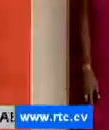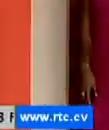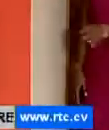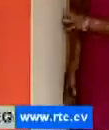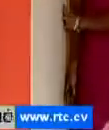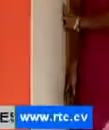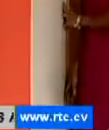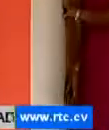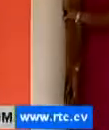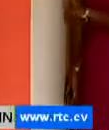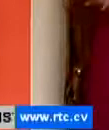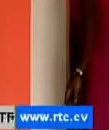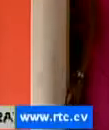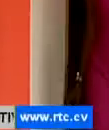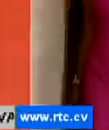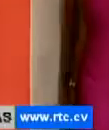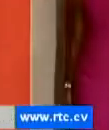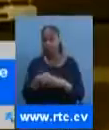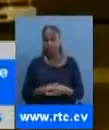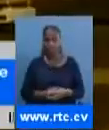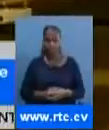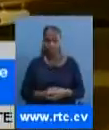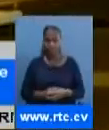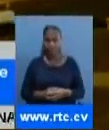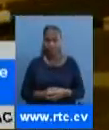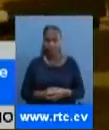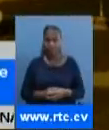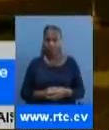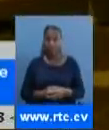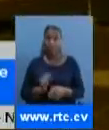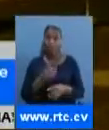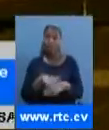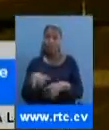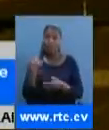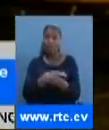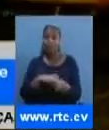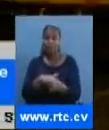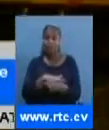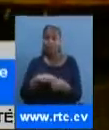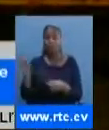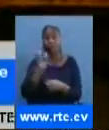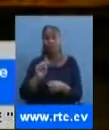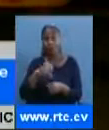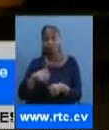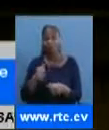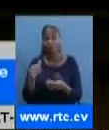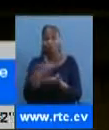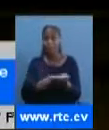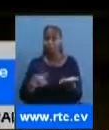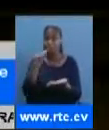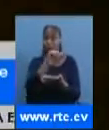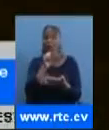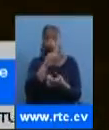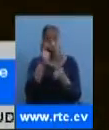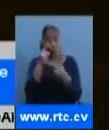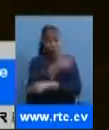enfrentar os desafios para o crescimento do transporte aéreo na região da américa latina e caribe no dia 19 josé da silva gonçalves é um dos